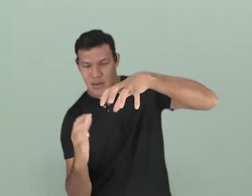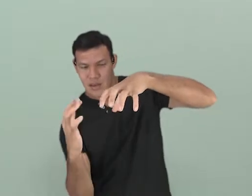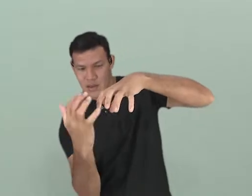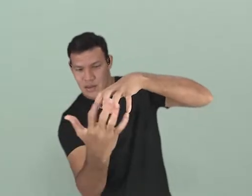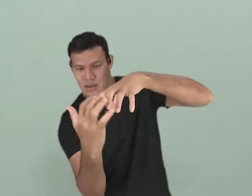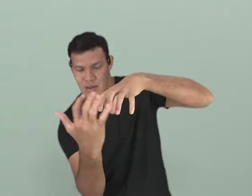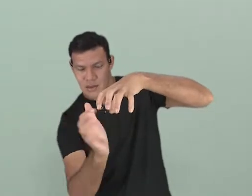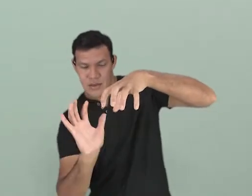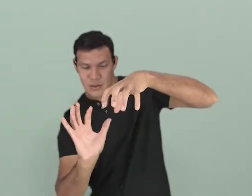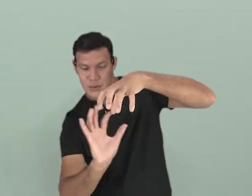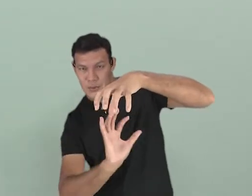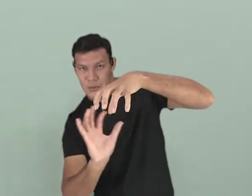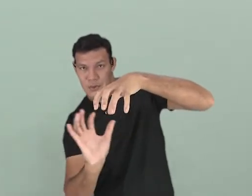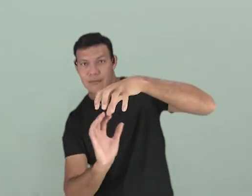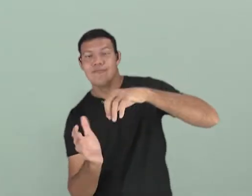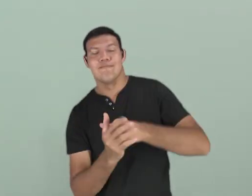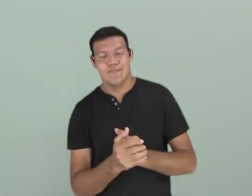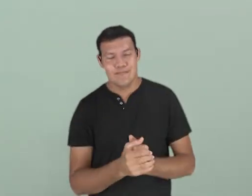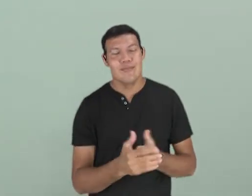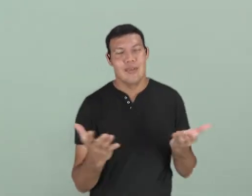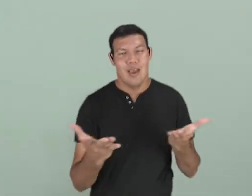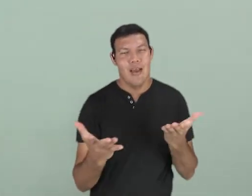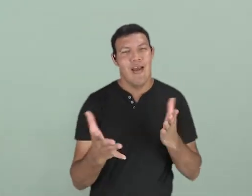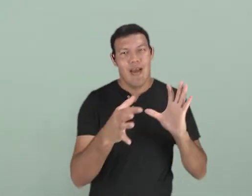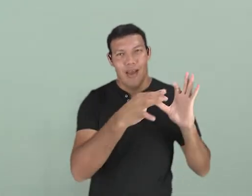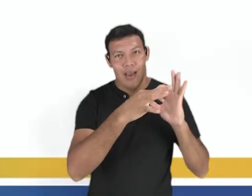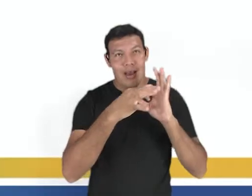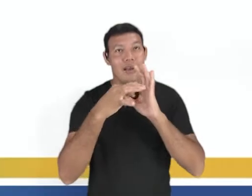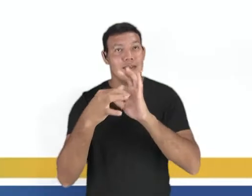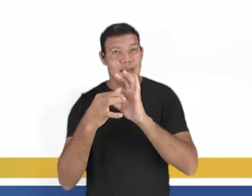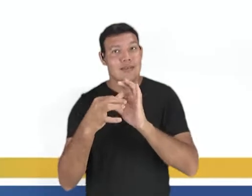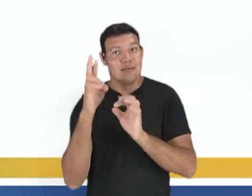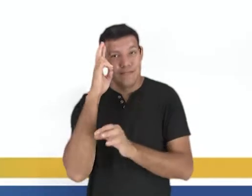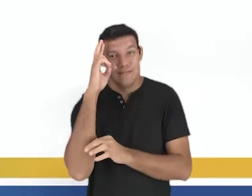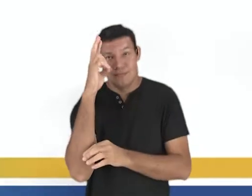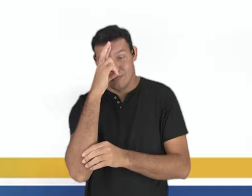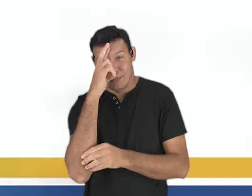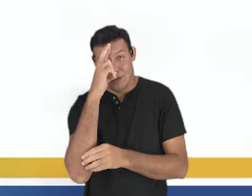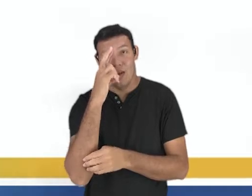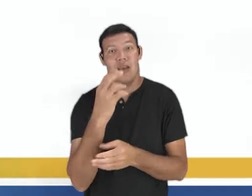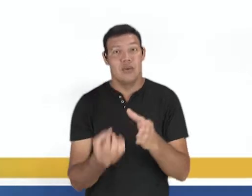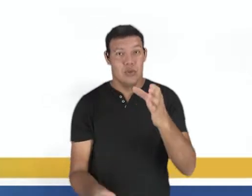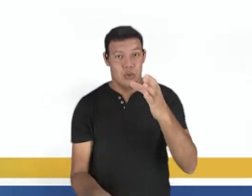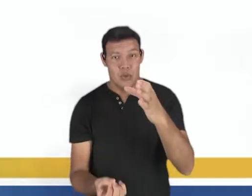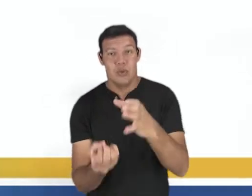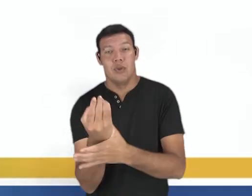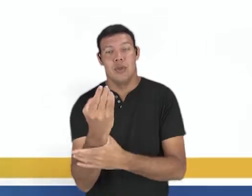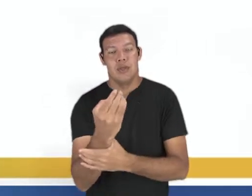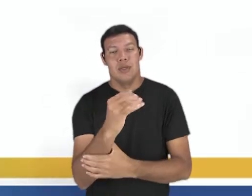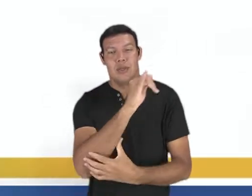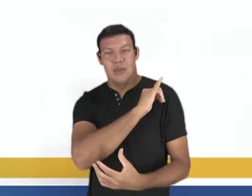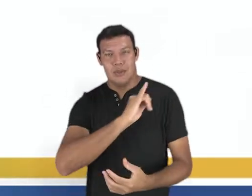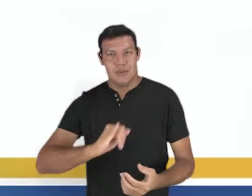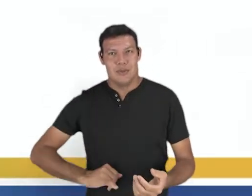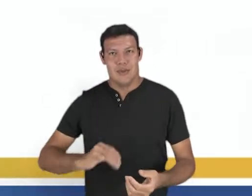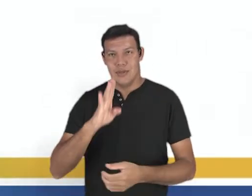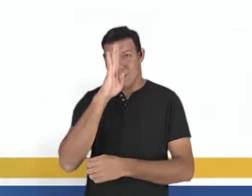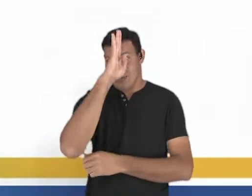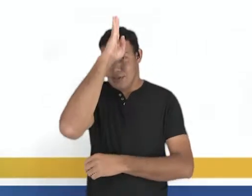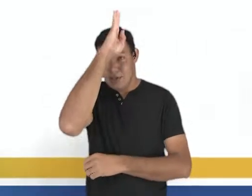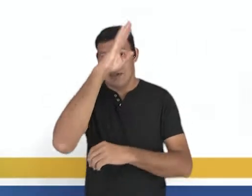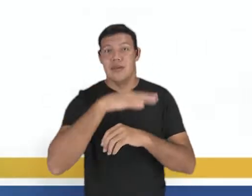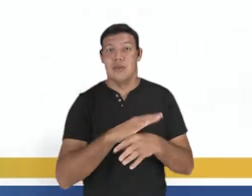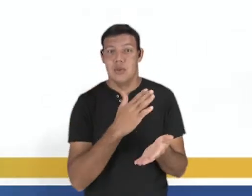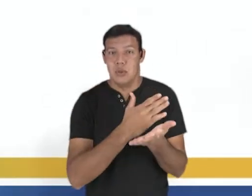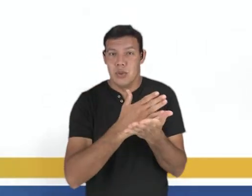Então a gente vai ver um pouquinho de história aí. Essa divisão Oriente e Ocidente começou no Império Romano, já desde os primórdios, né? Ele já